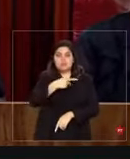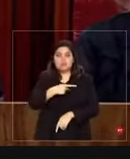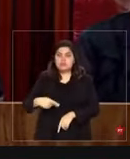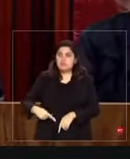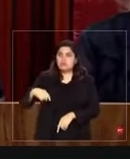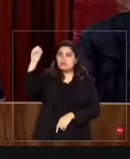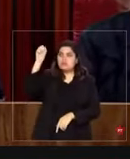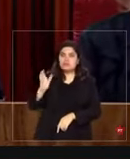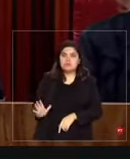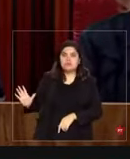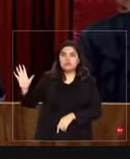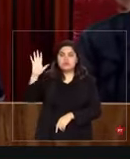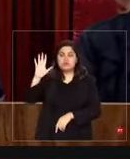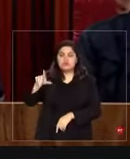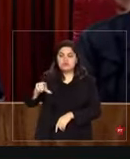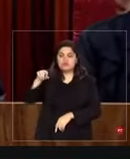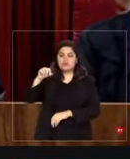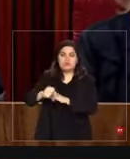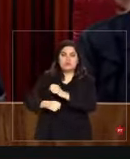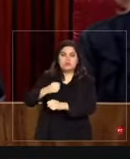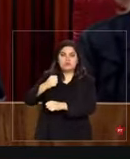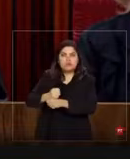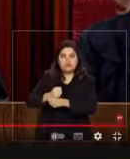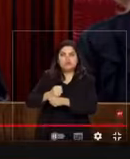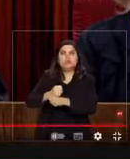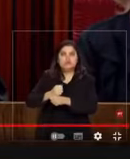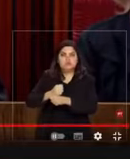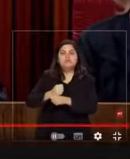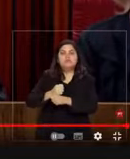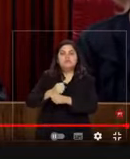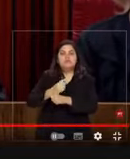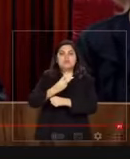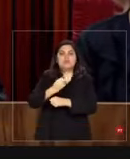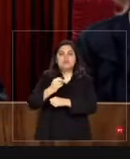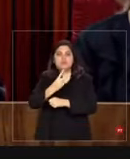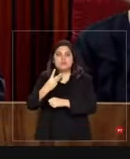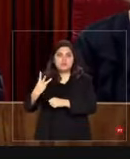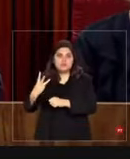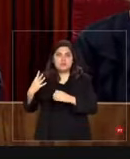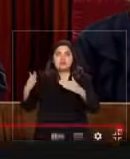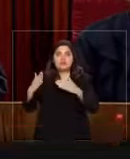Federativa do Brasil. Eleitos para o Luiz Inácio mandato Lula da de Silva. 2023 a